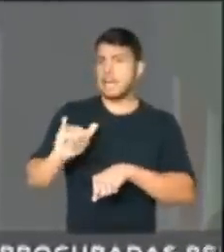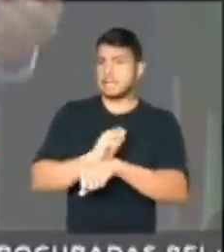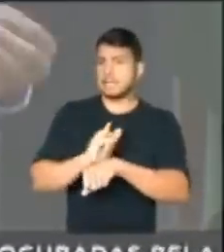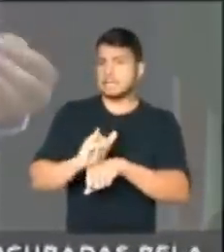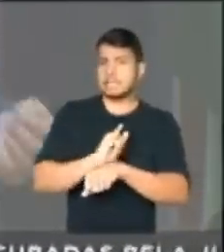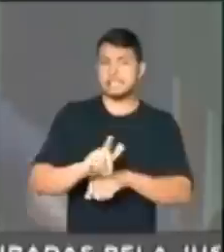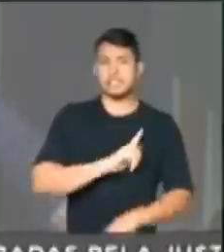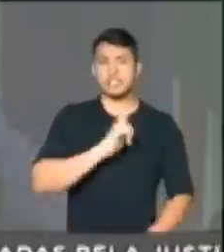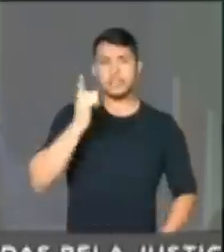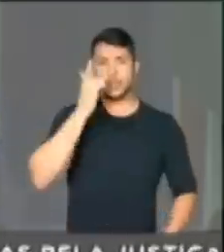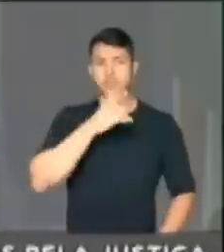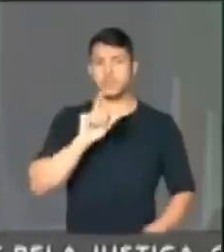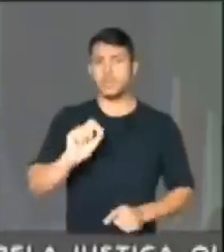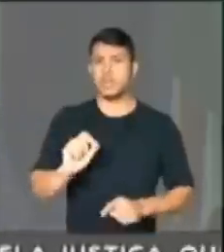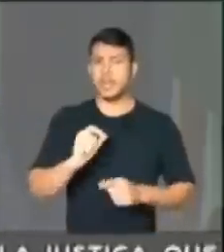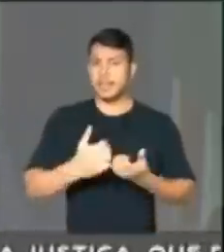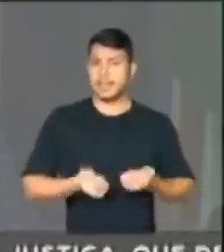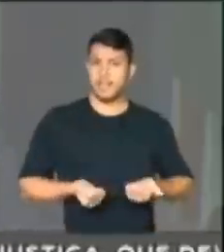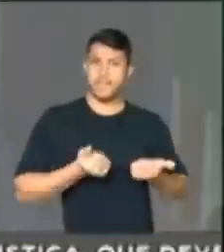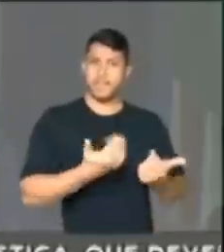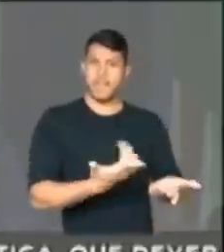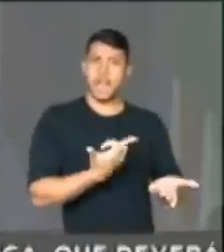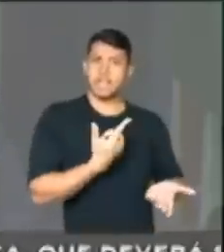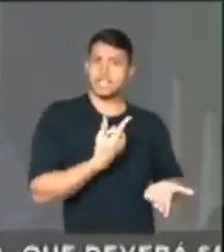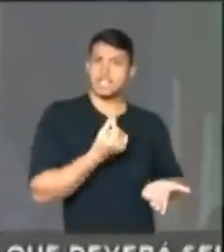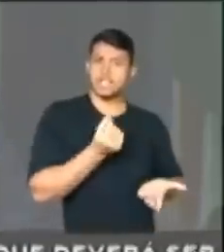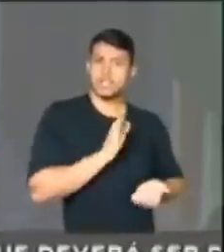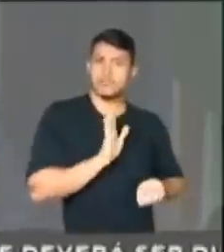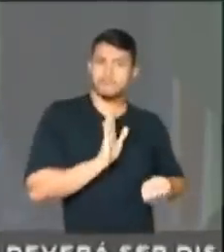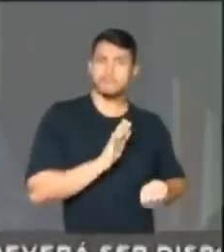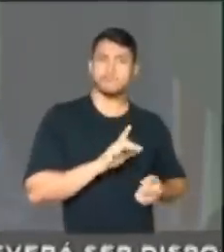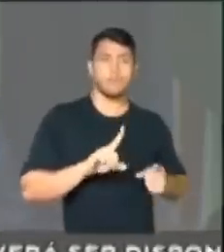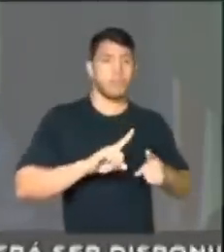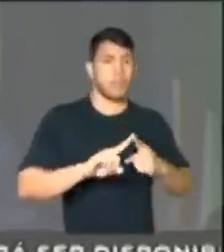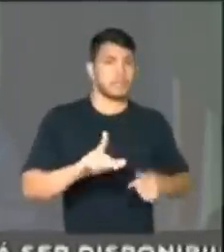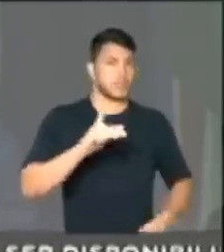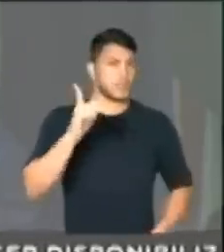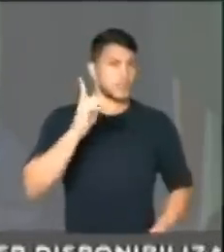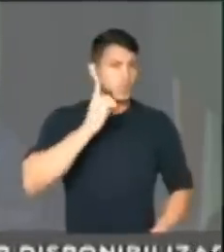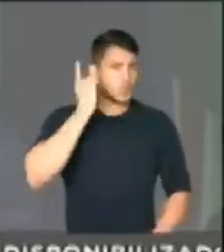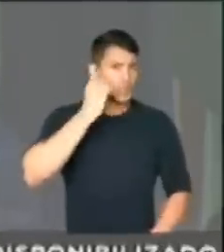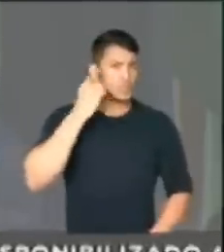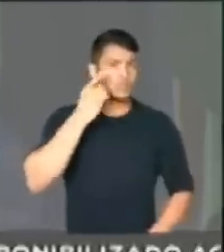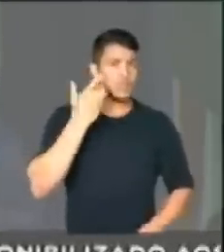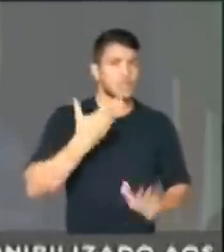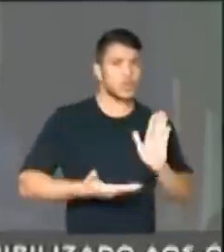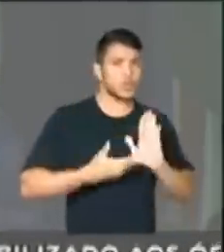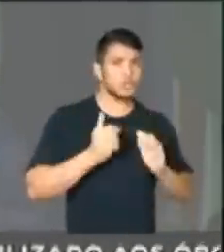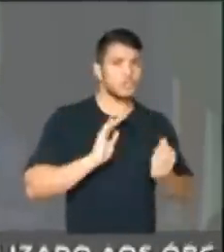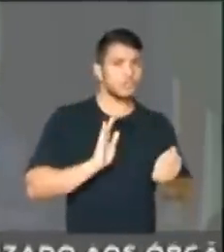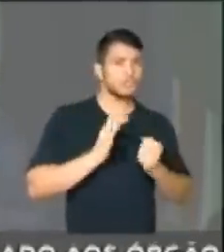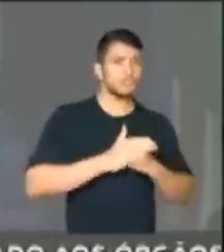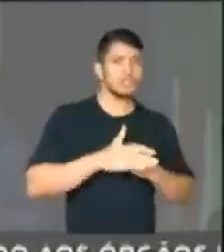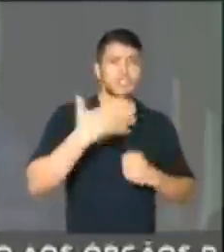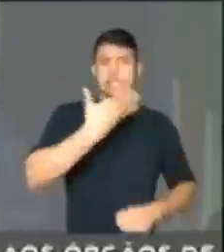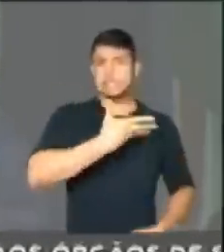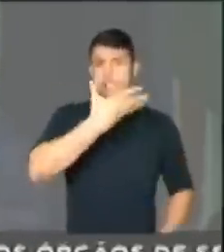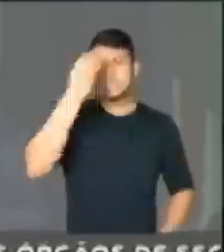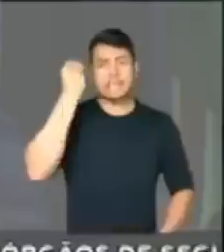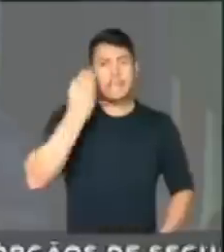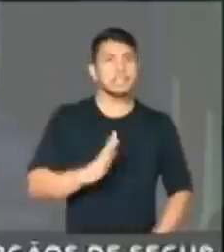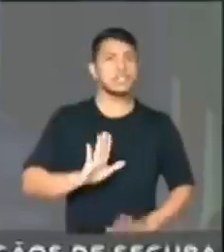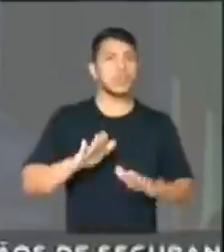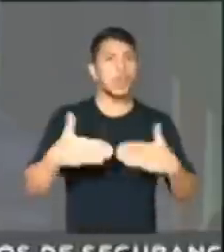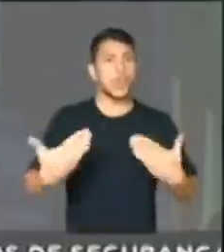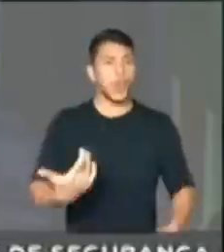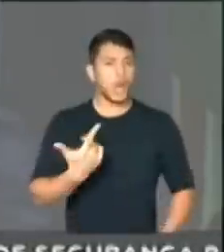e os parlamentares omitirem quem são os proponentes das ações, dos recursos